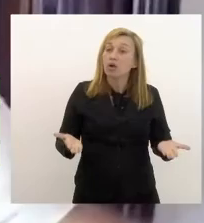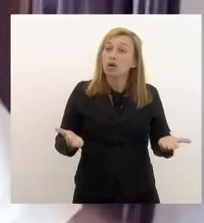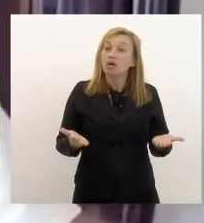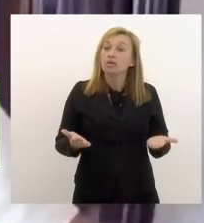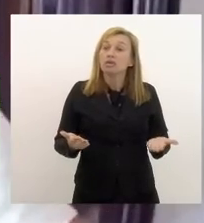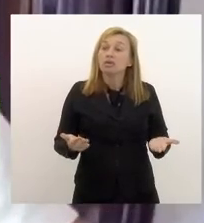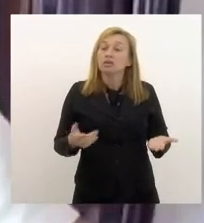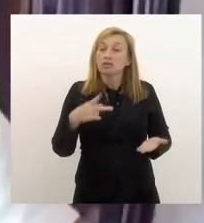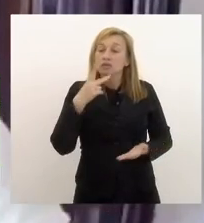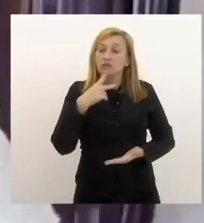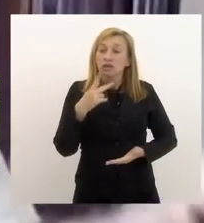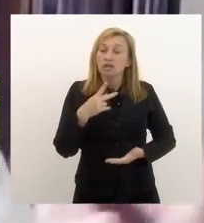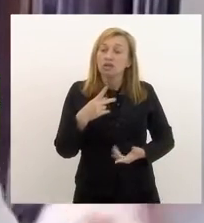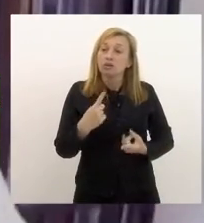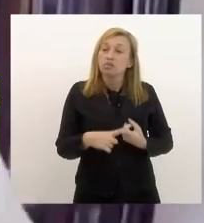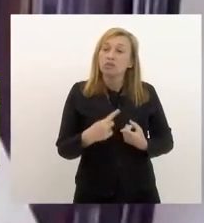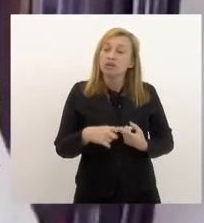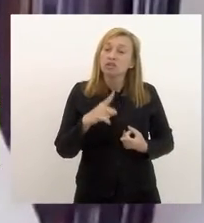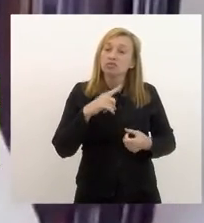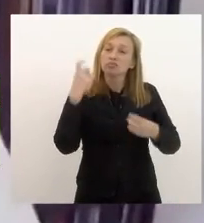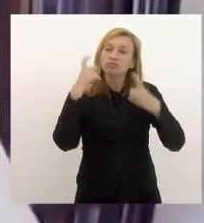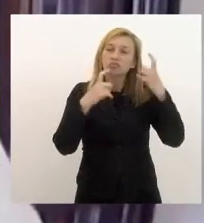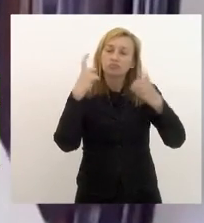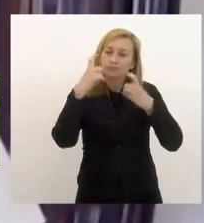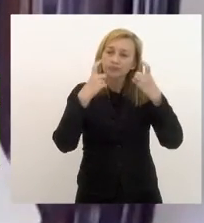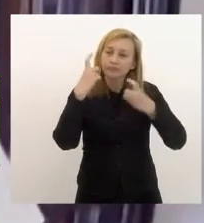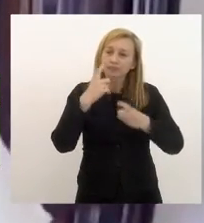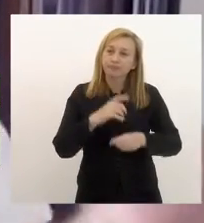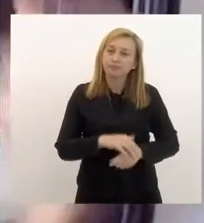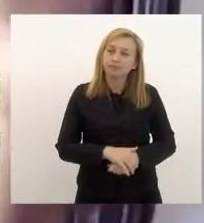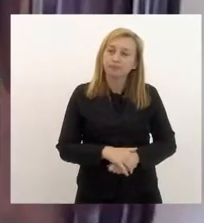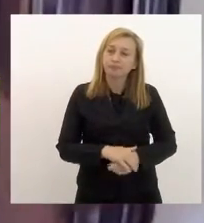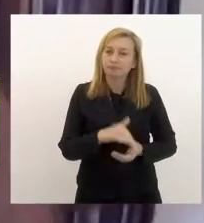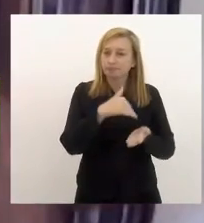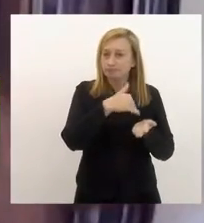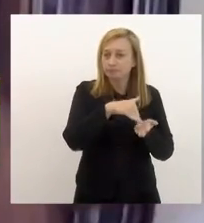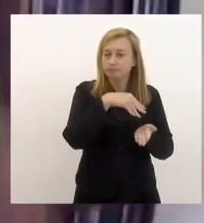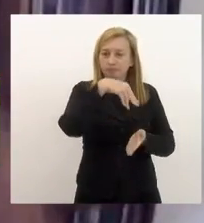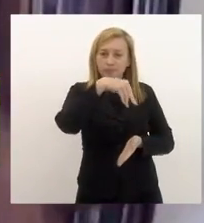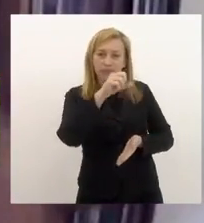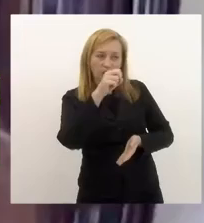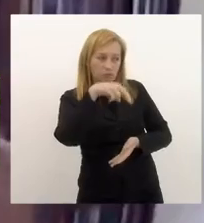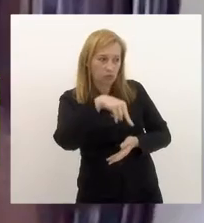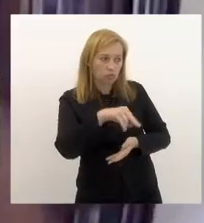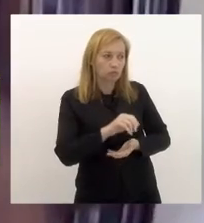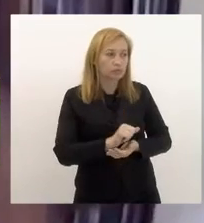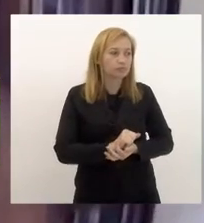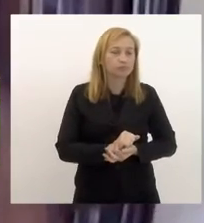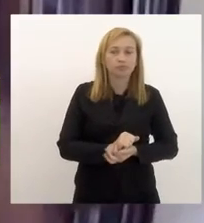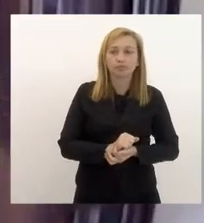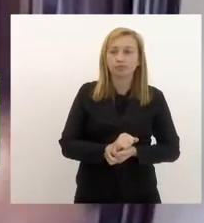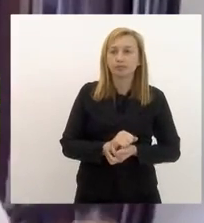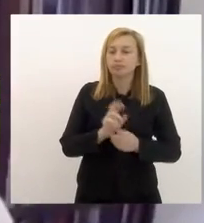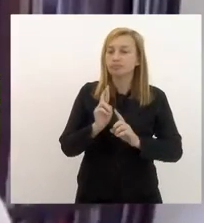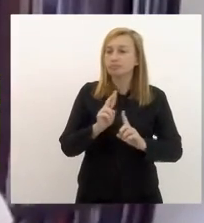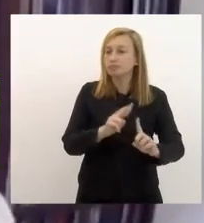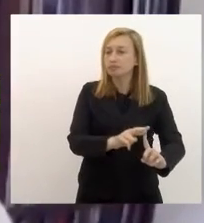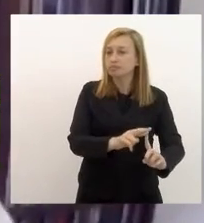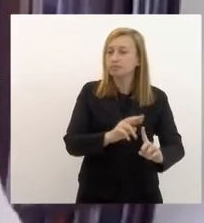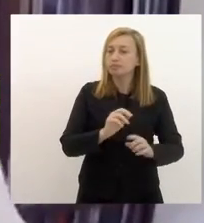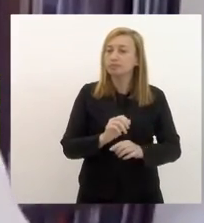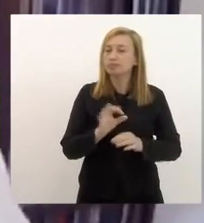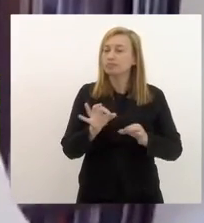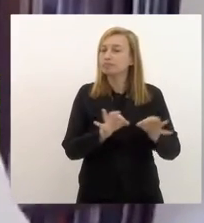eu tô falando isso que eu tenho uma preocupação o secretário Nelson Rocha eles se referem